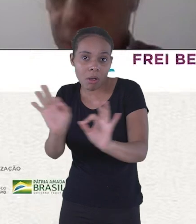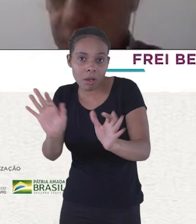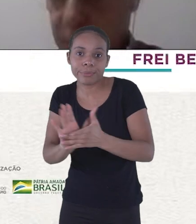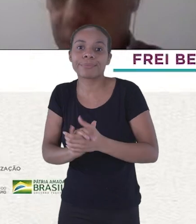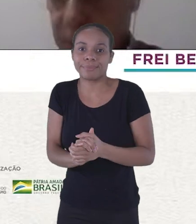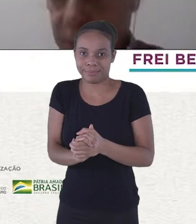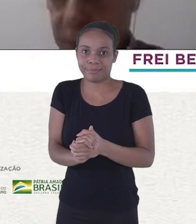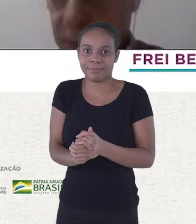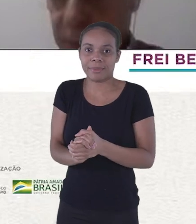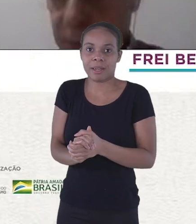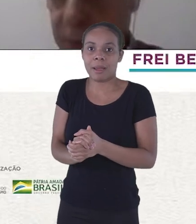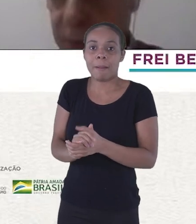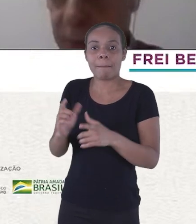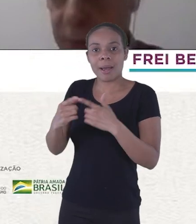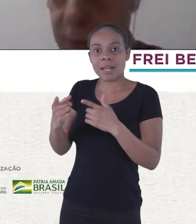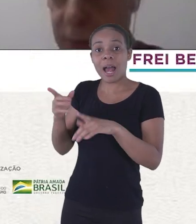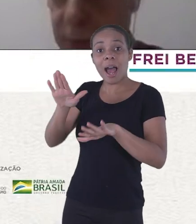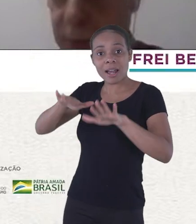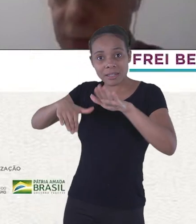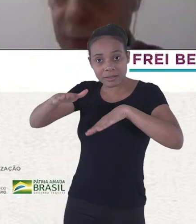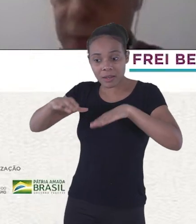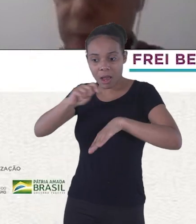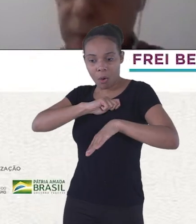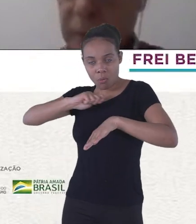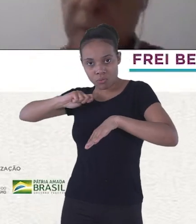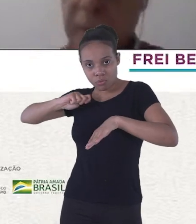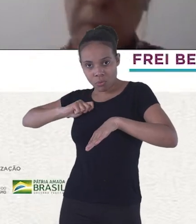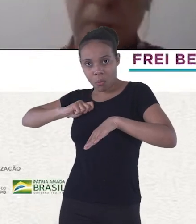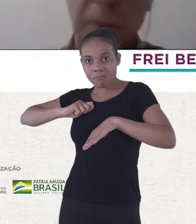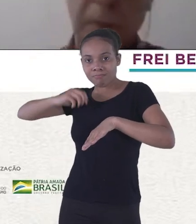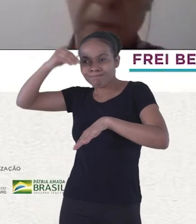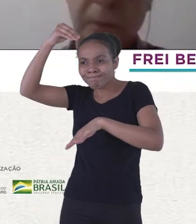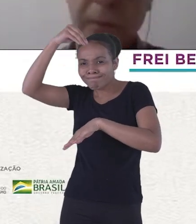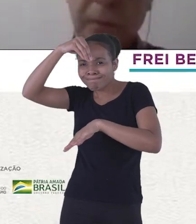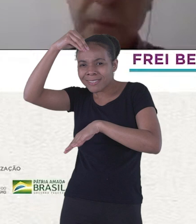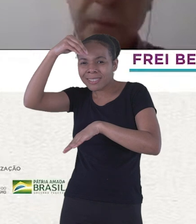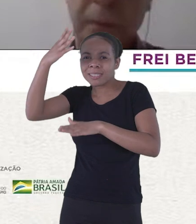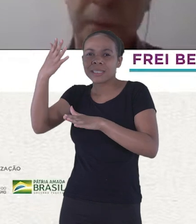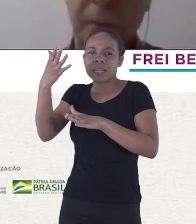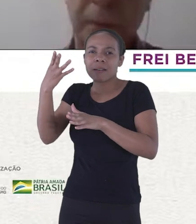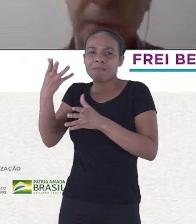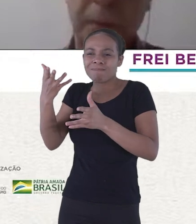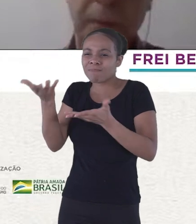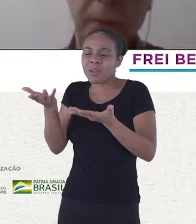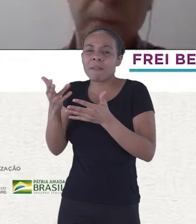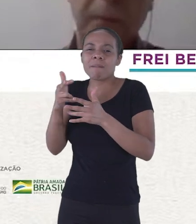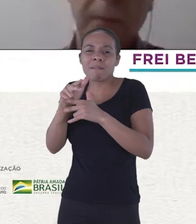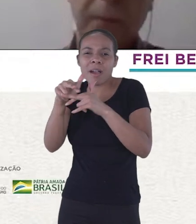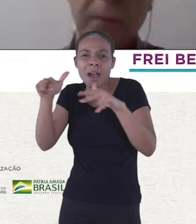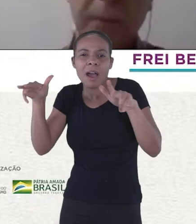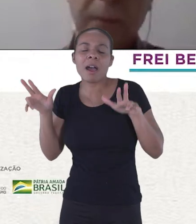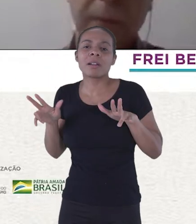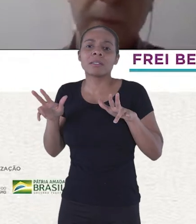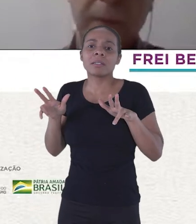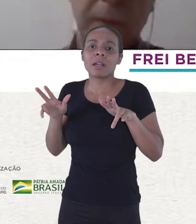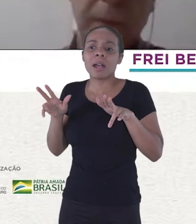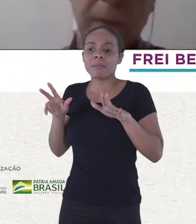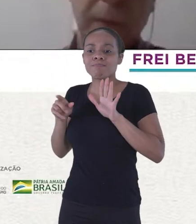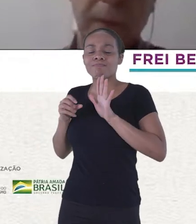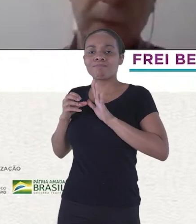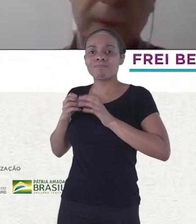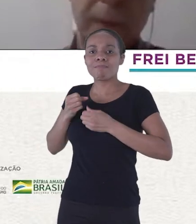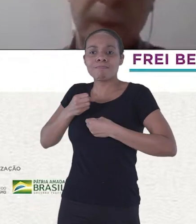está transferindo para um personagem. No meu caso, eu transferi para um livro de memórias